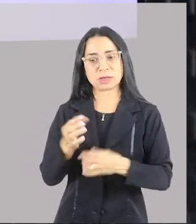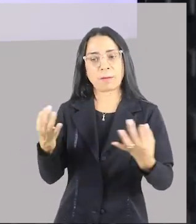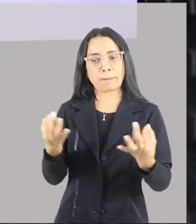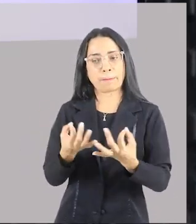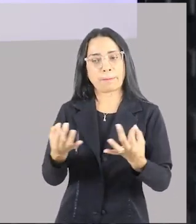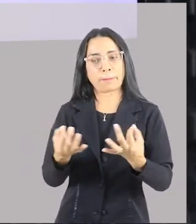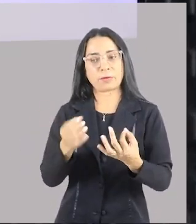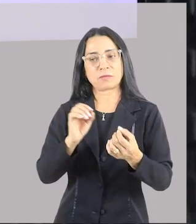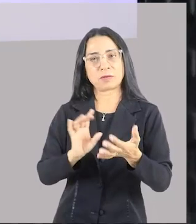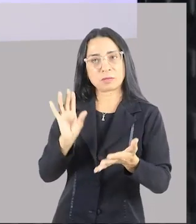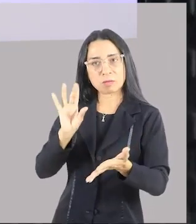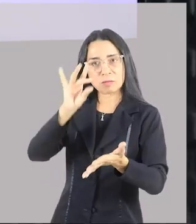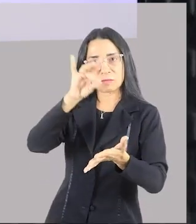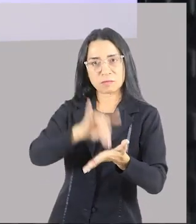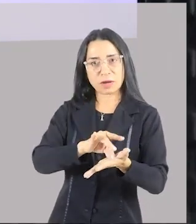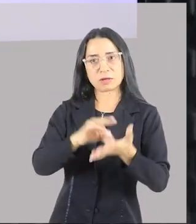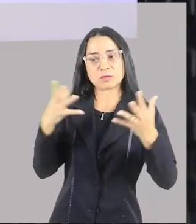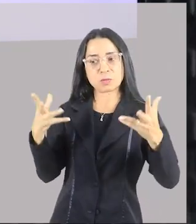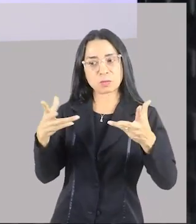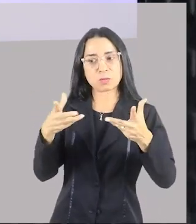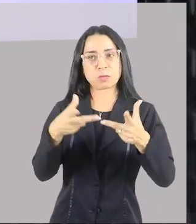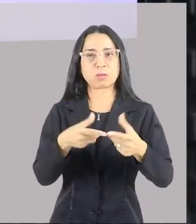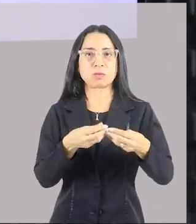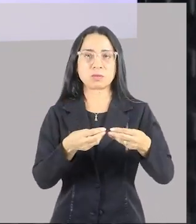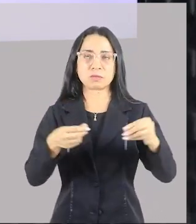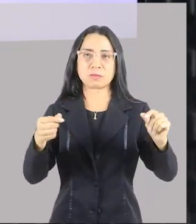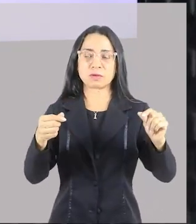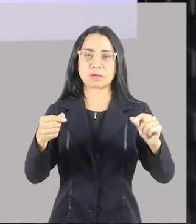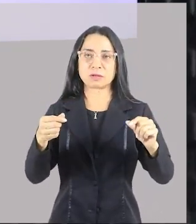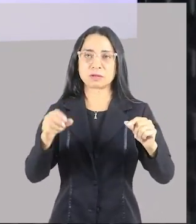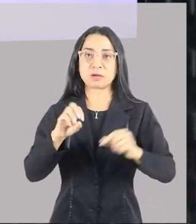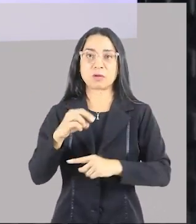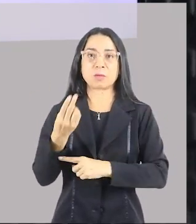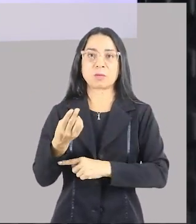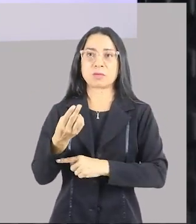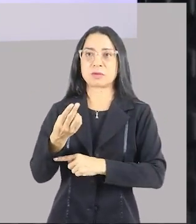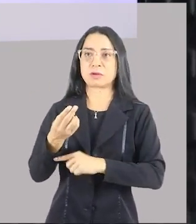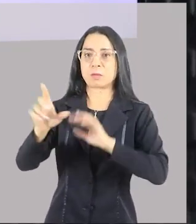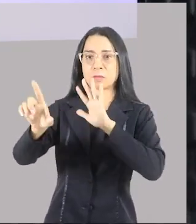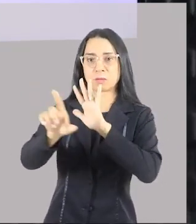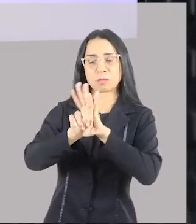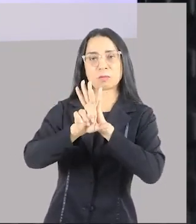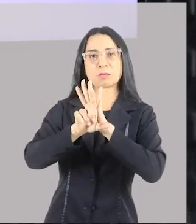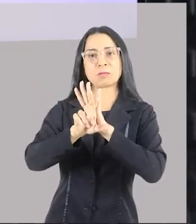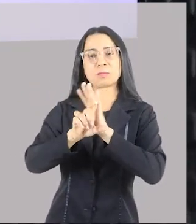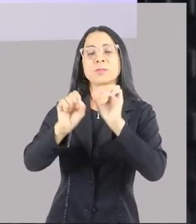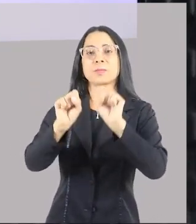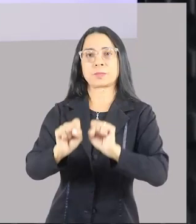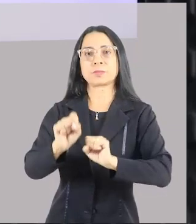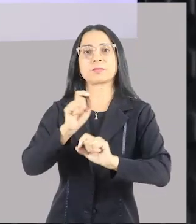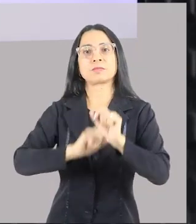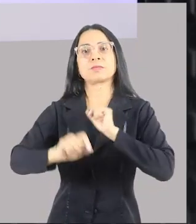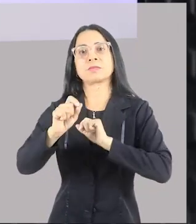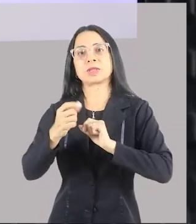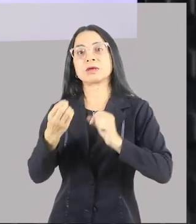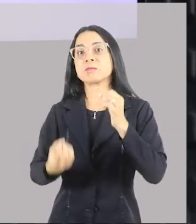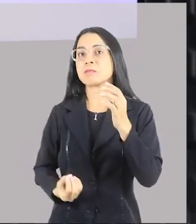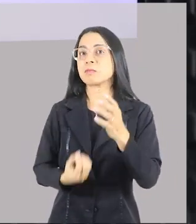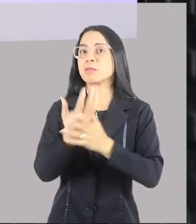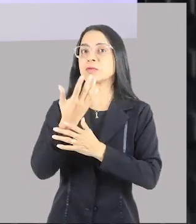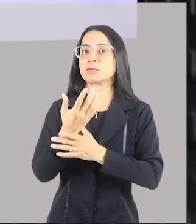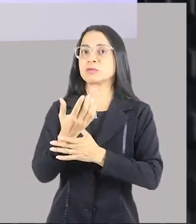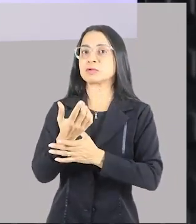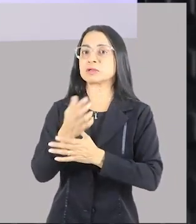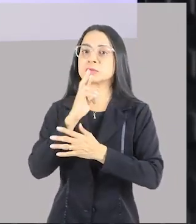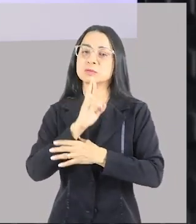perfeito, válido e eficaz, ou seja, ele será legal e ele poderá produzir os seus